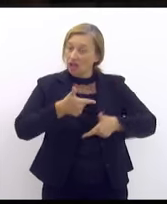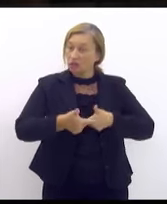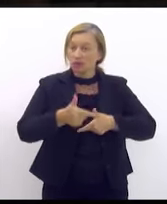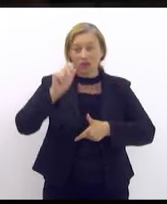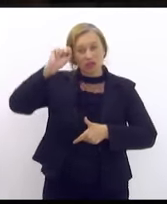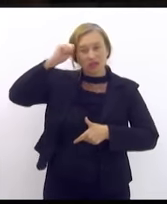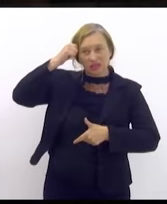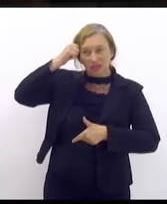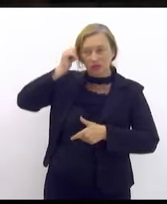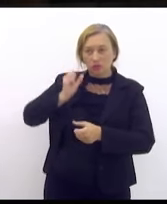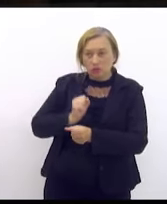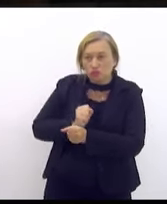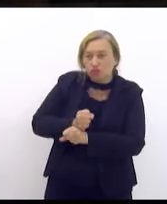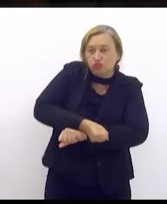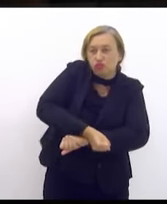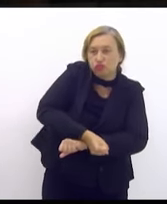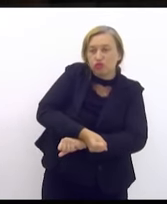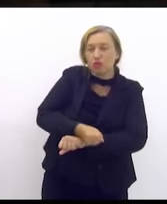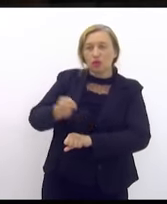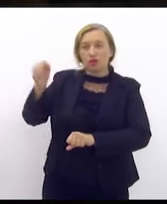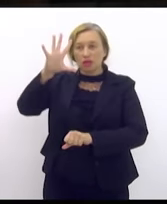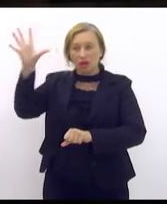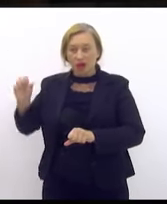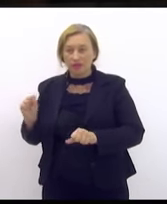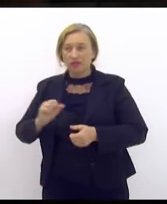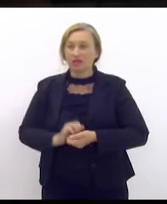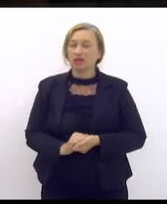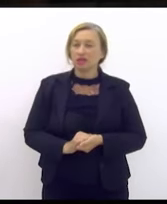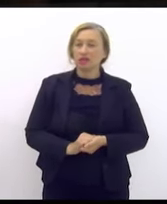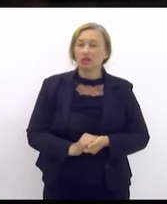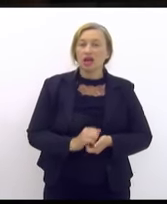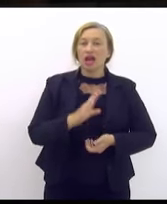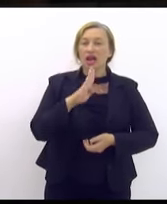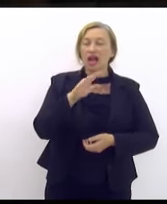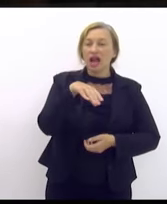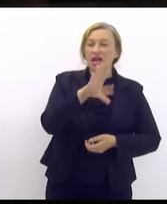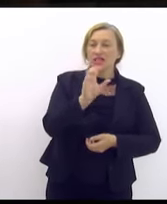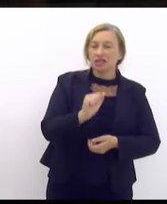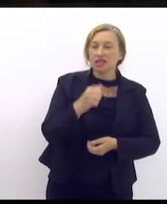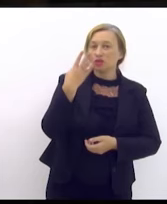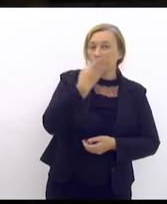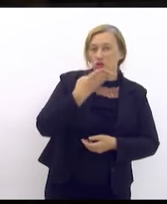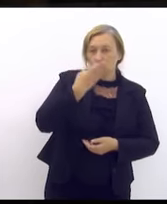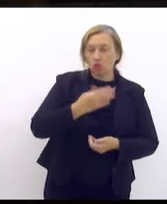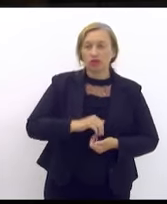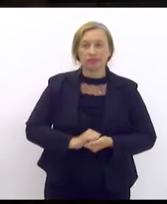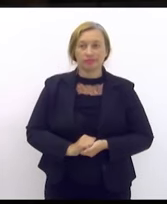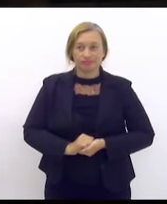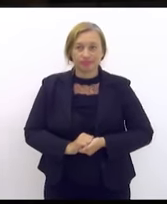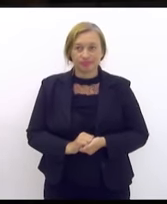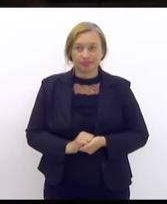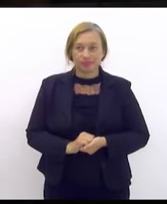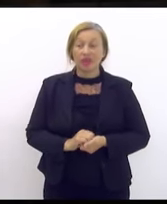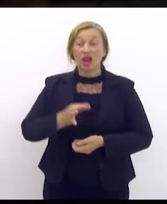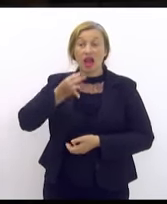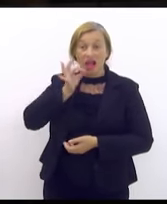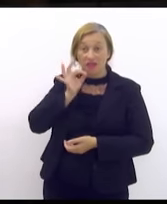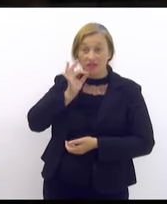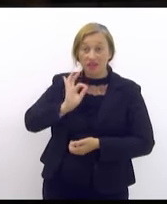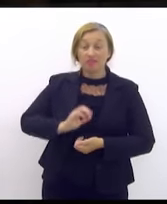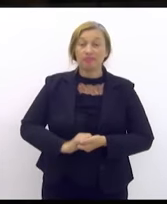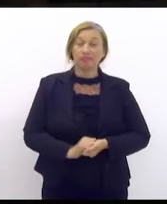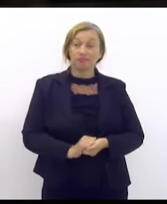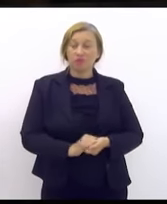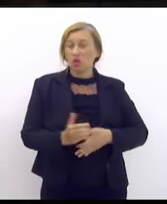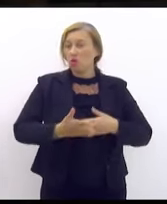cultivo do nosso solo quer seja a cana do açúcar que seja quer seja o café